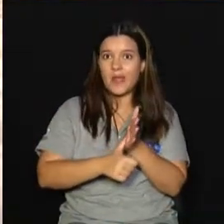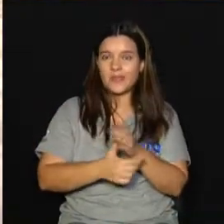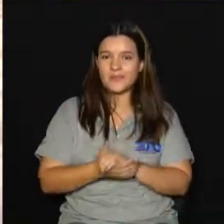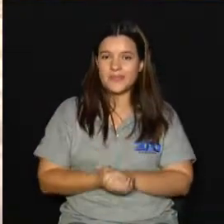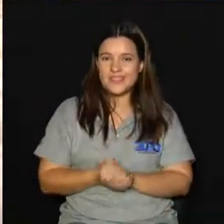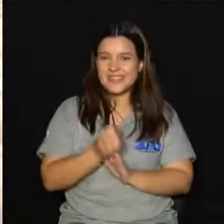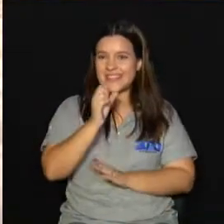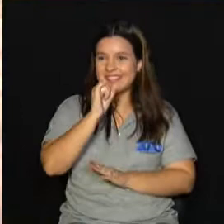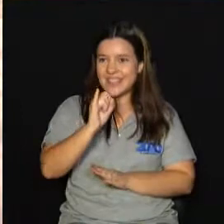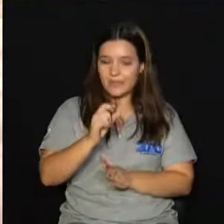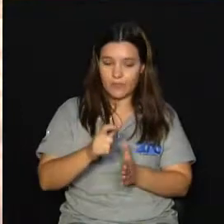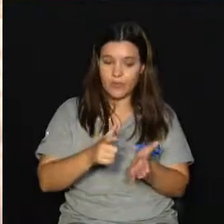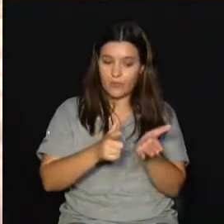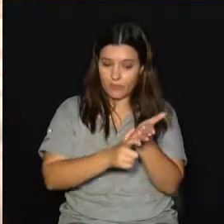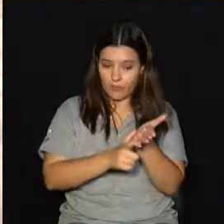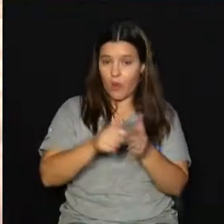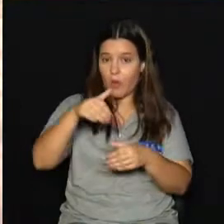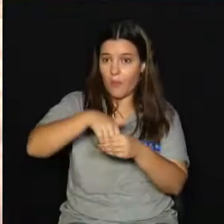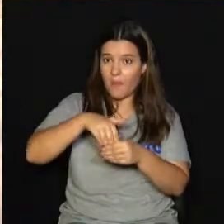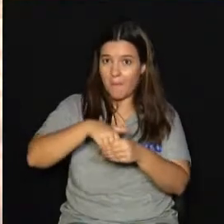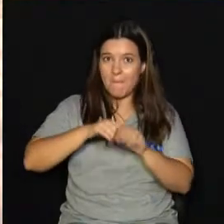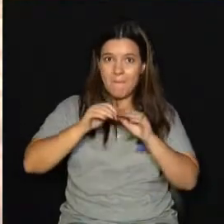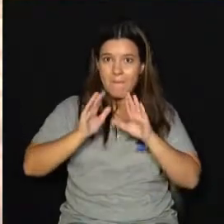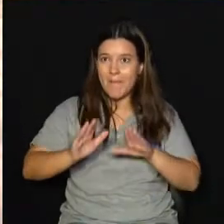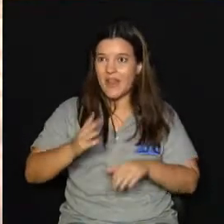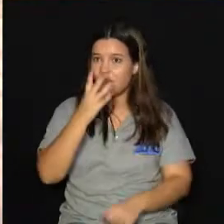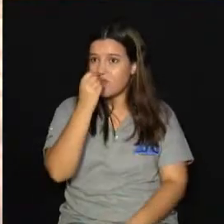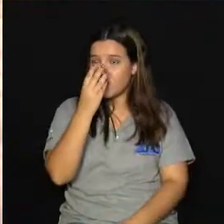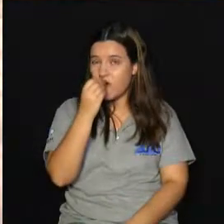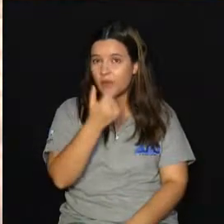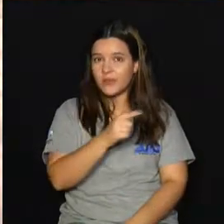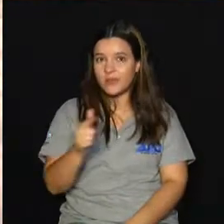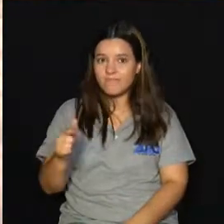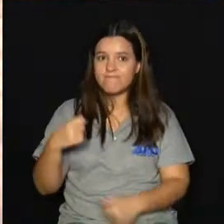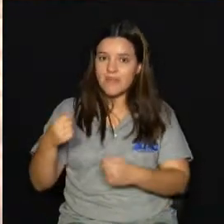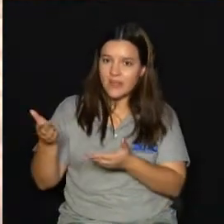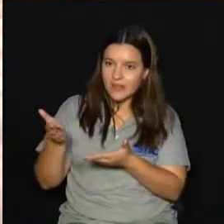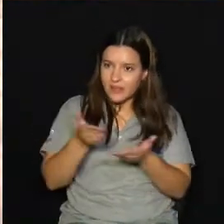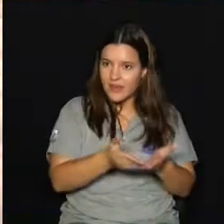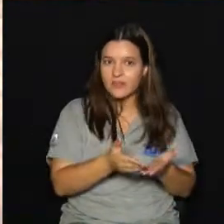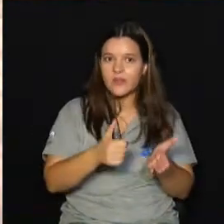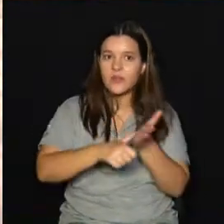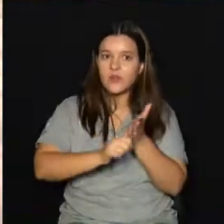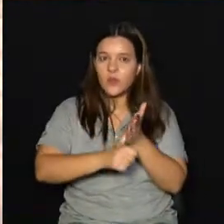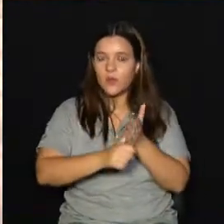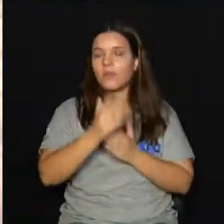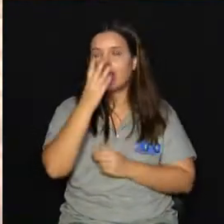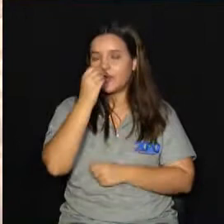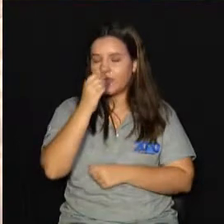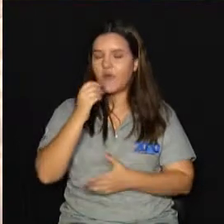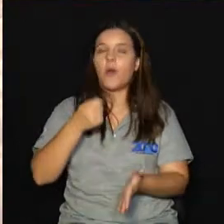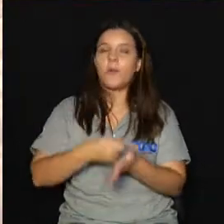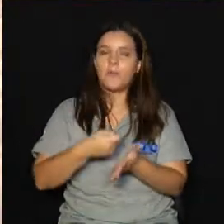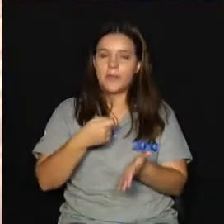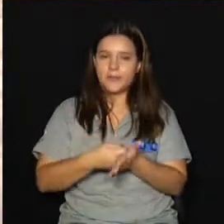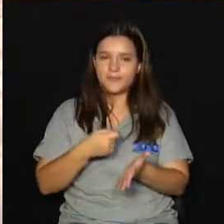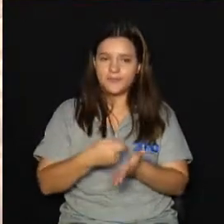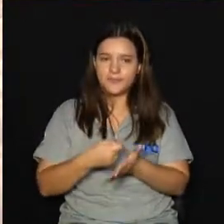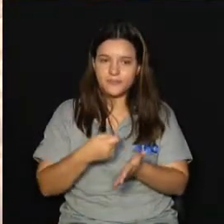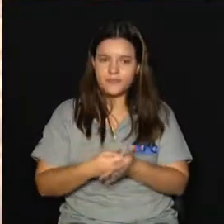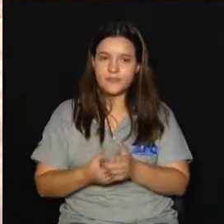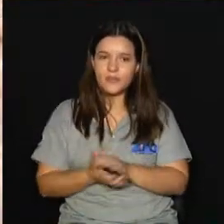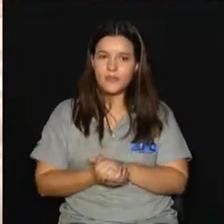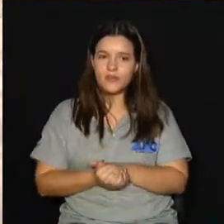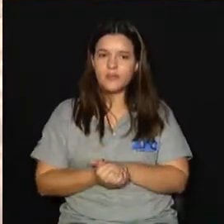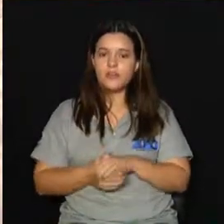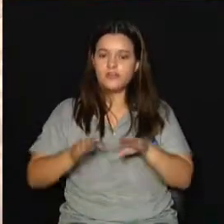não tem um e-título com foto, ela é obrigatória trazer um documento com foto? Sim, tem que trazer o documento com foto. Aí vai até